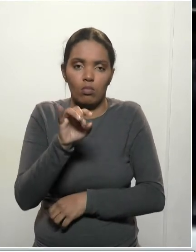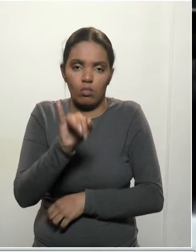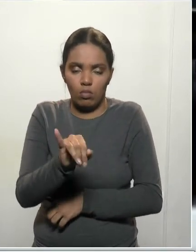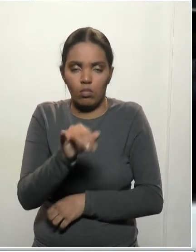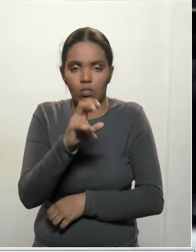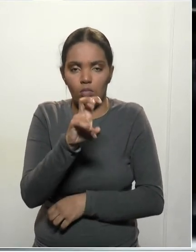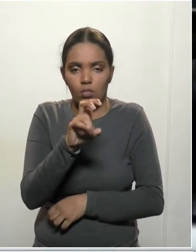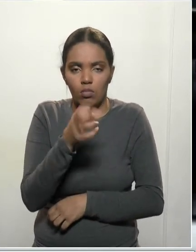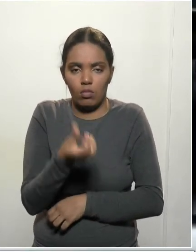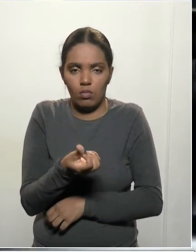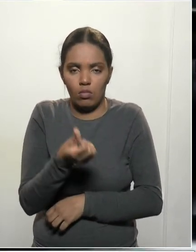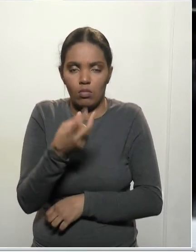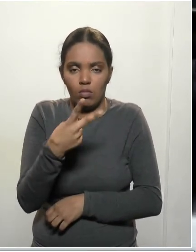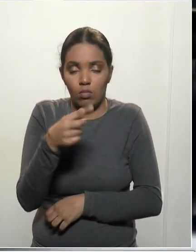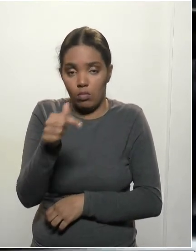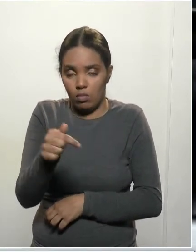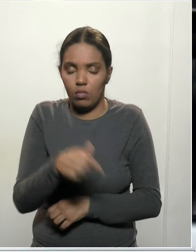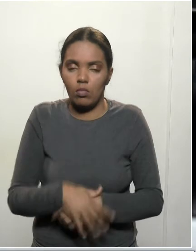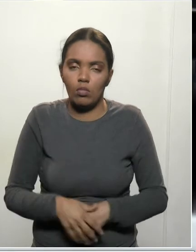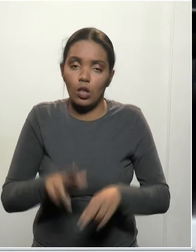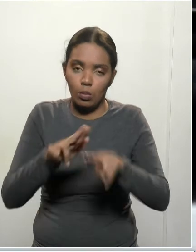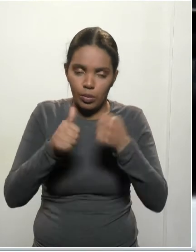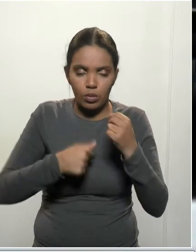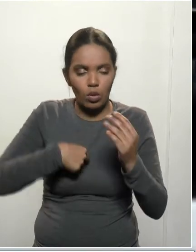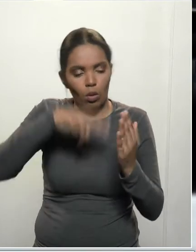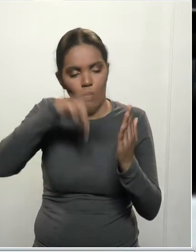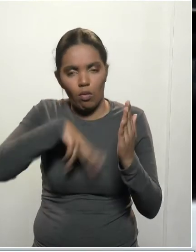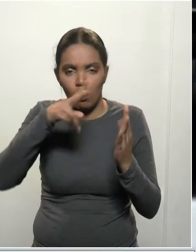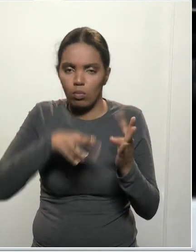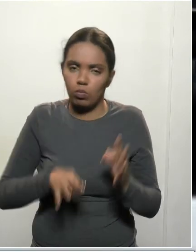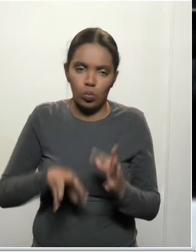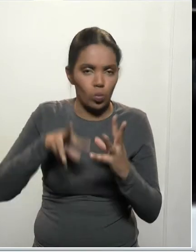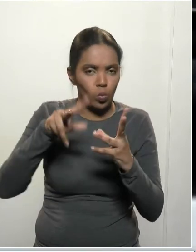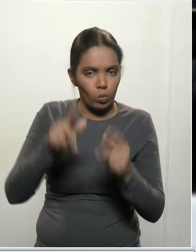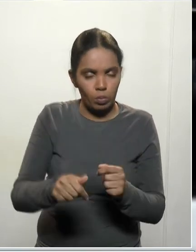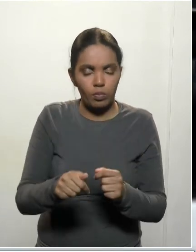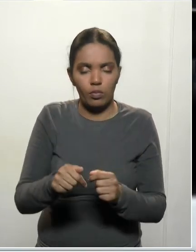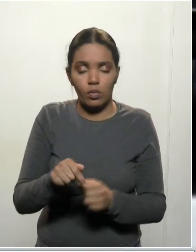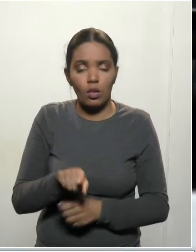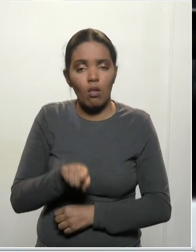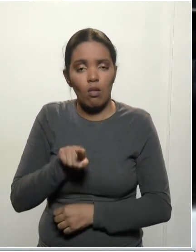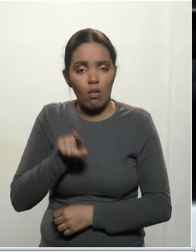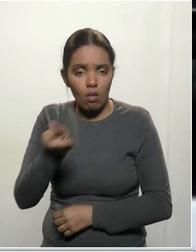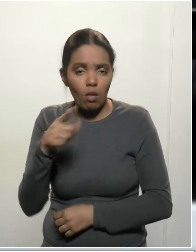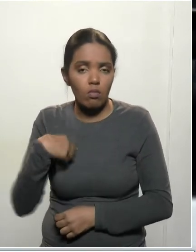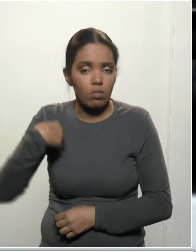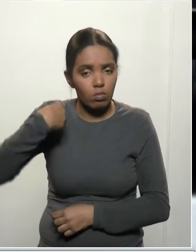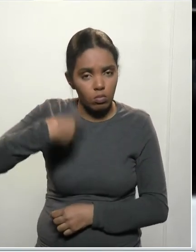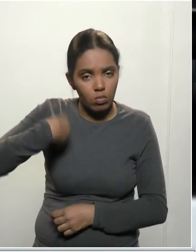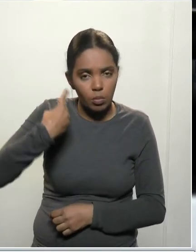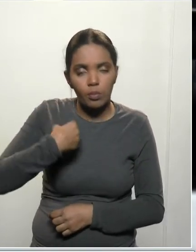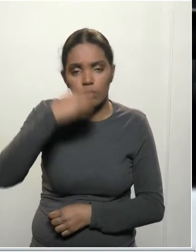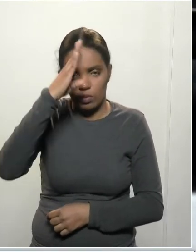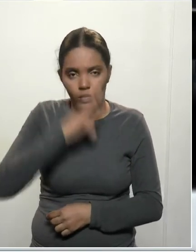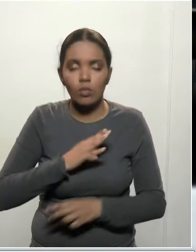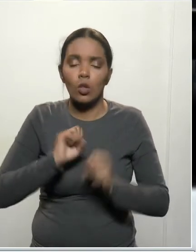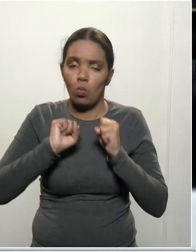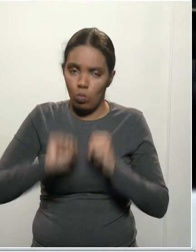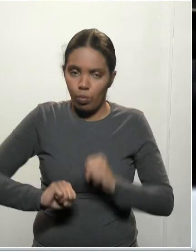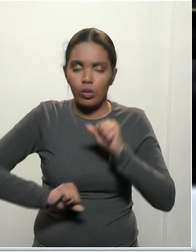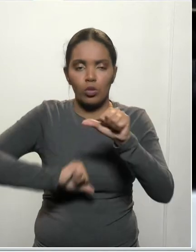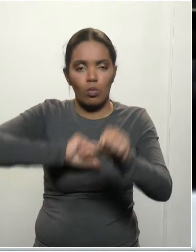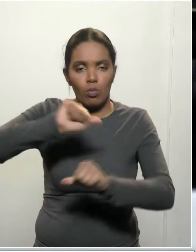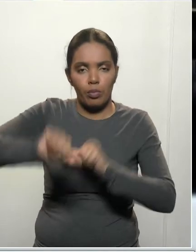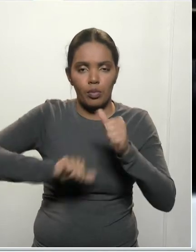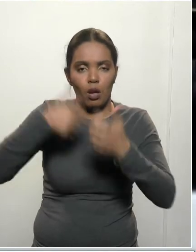5217. Portanto, por tudo isso que falei, a Defensoria tem legitimidade para efetivar as alterações em sua